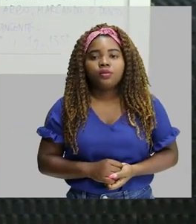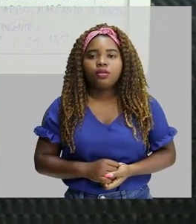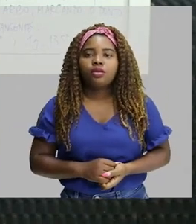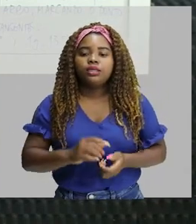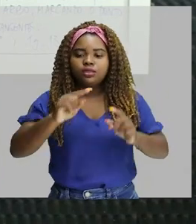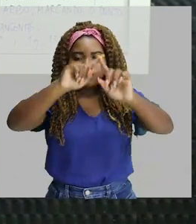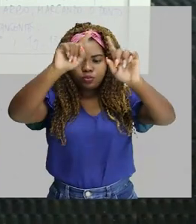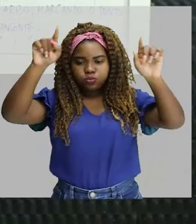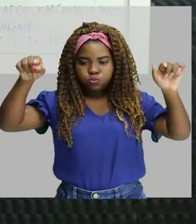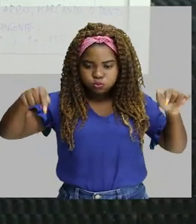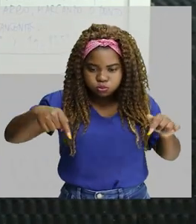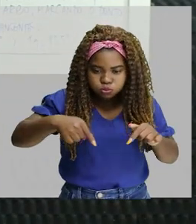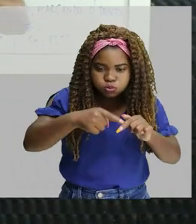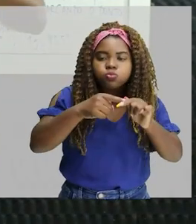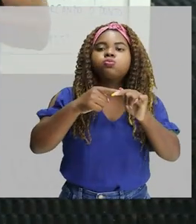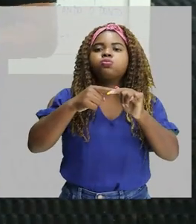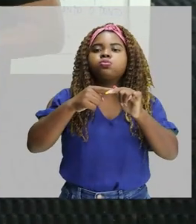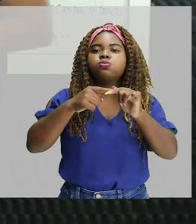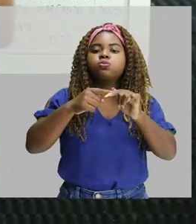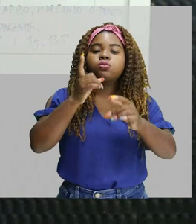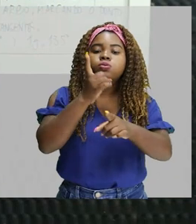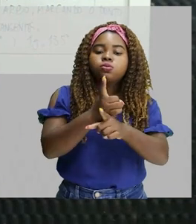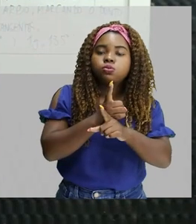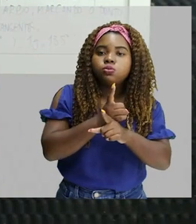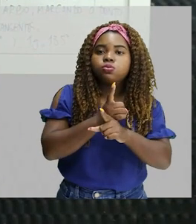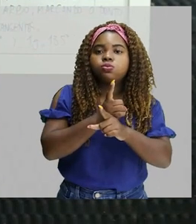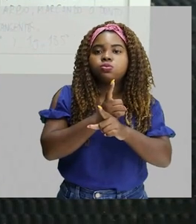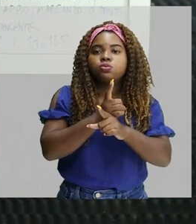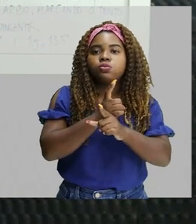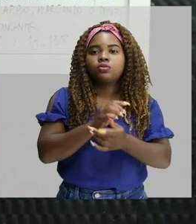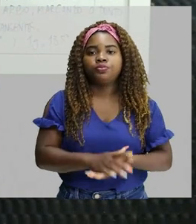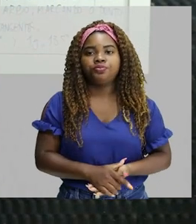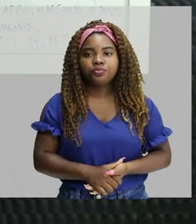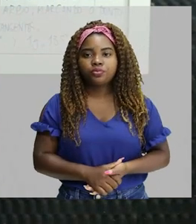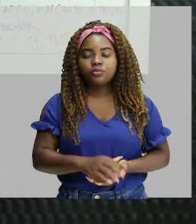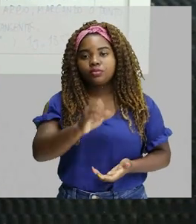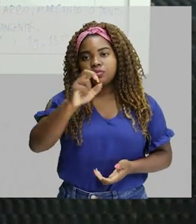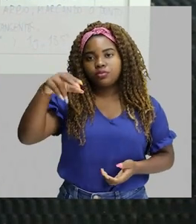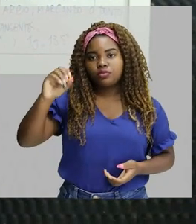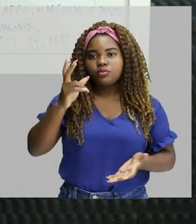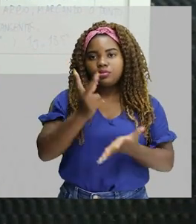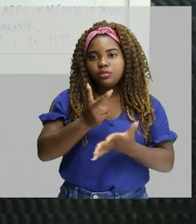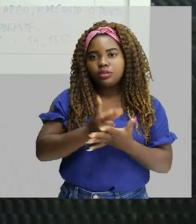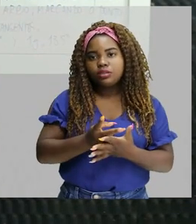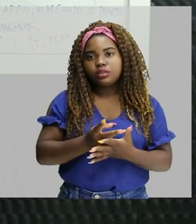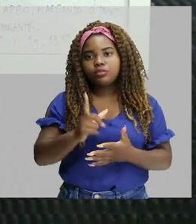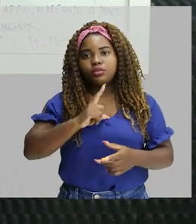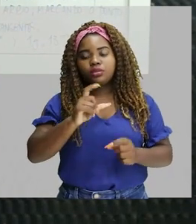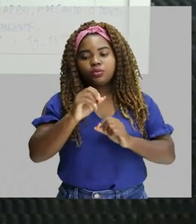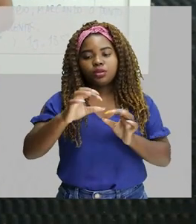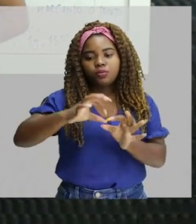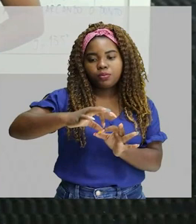ciclo trigonométrico como você for encontrar o seno você vai sempre aqui no eixo